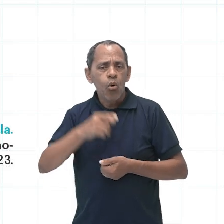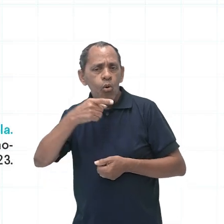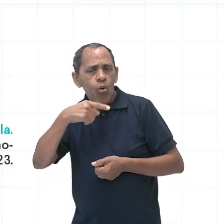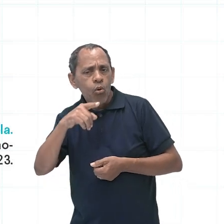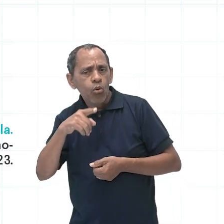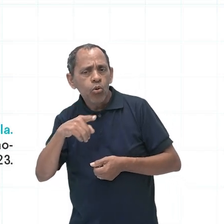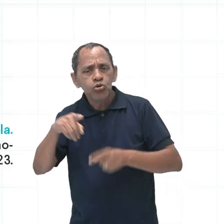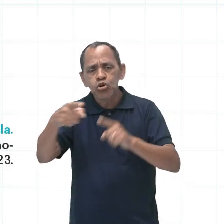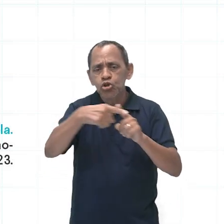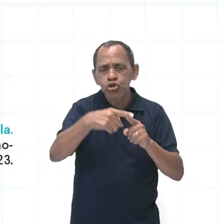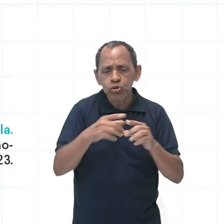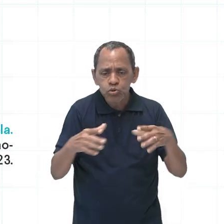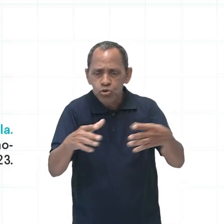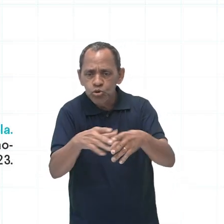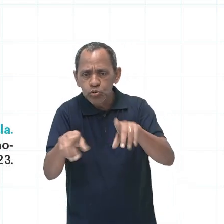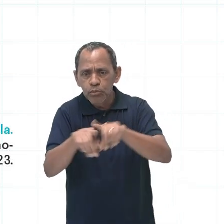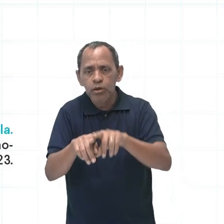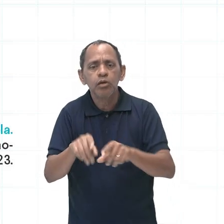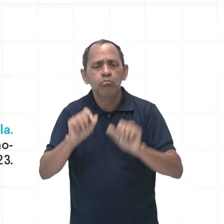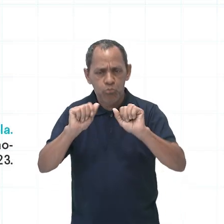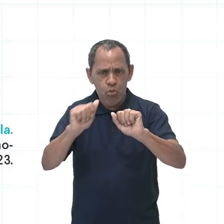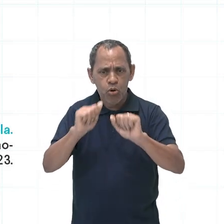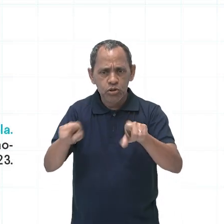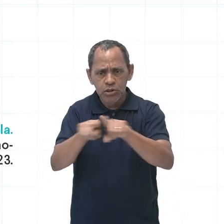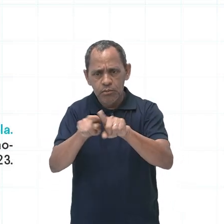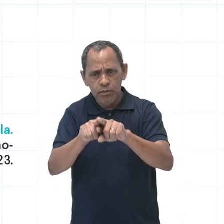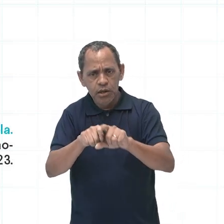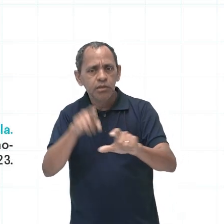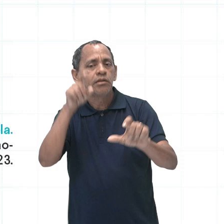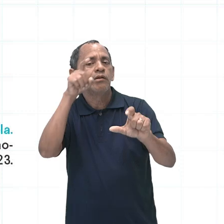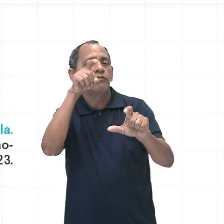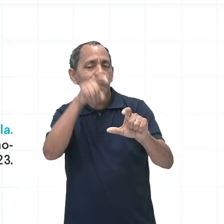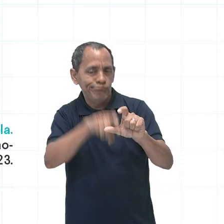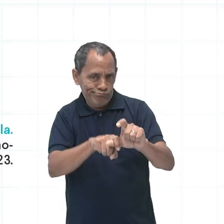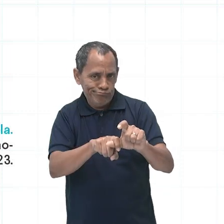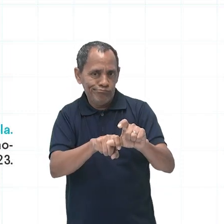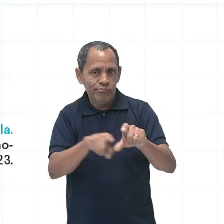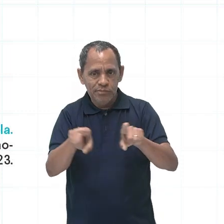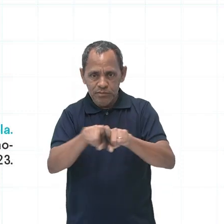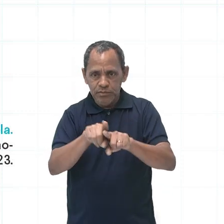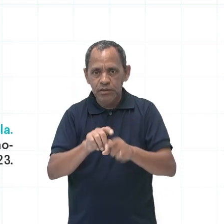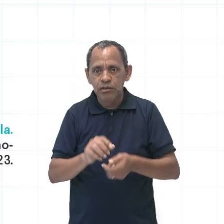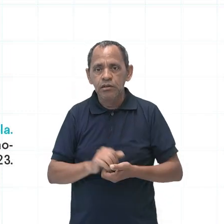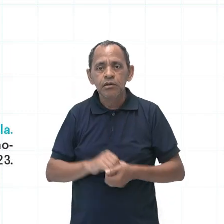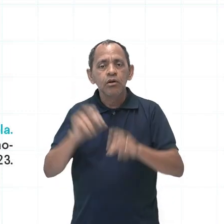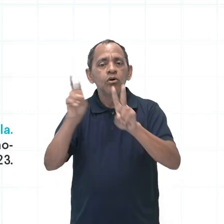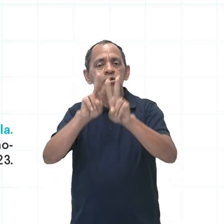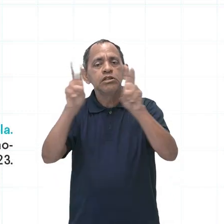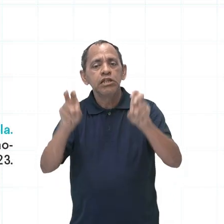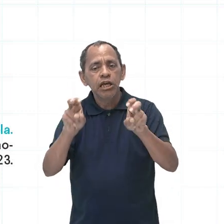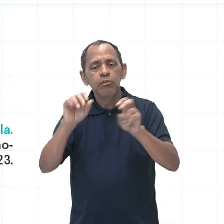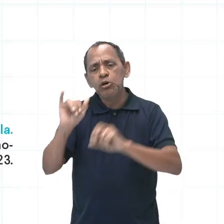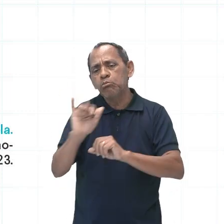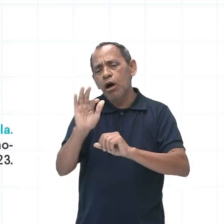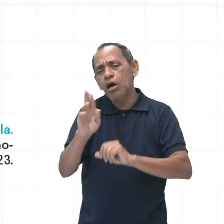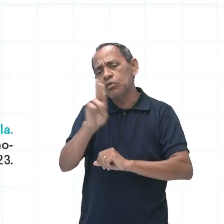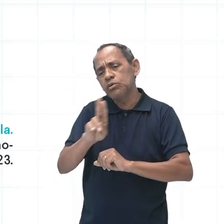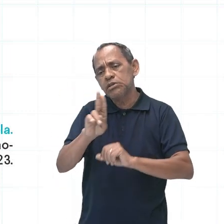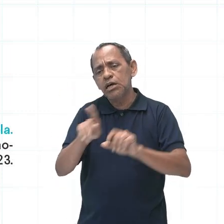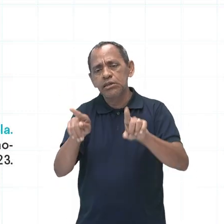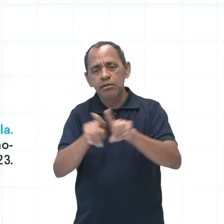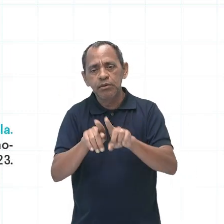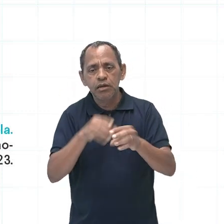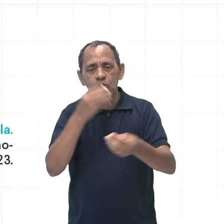estar endividada também. Ok? Qual será o tema da nossa propaganda? Quais imagens vamos